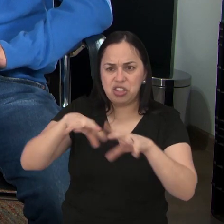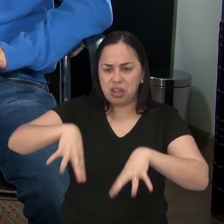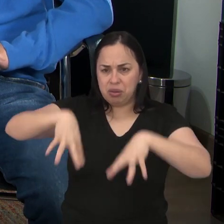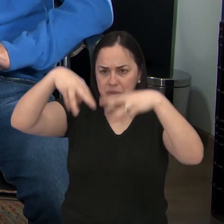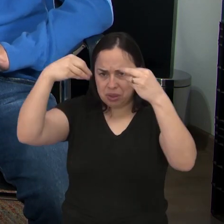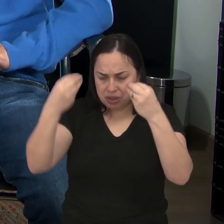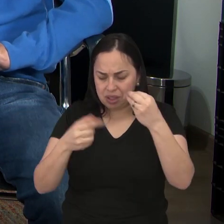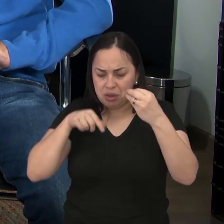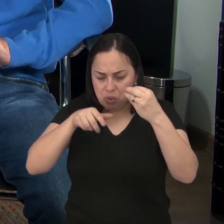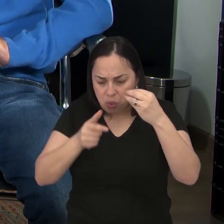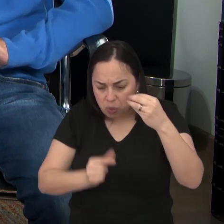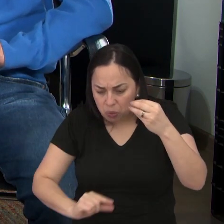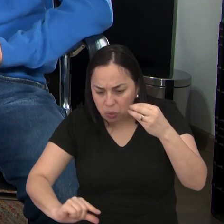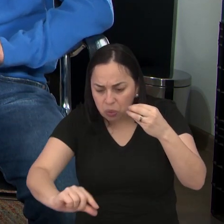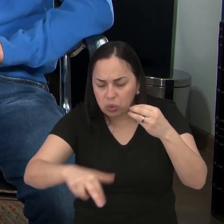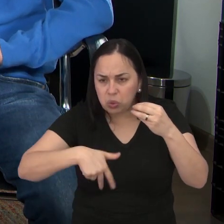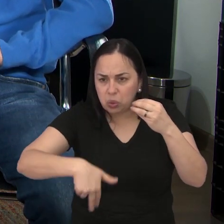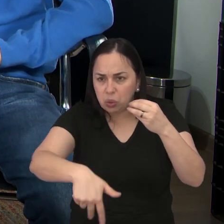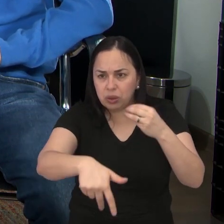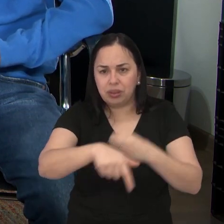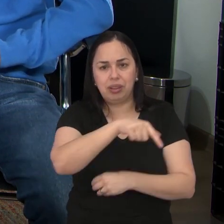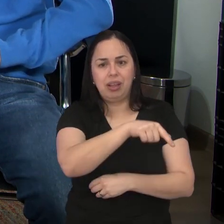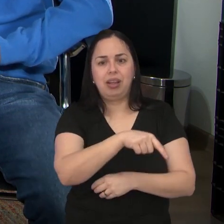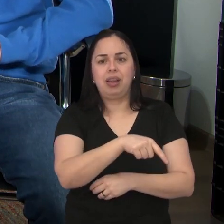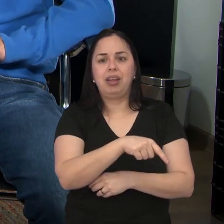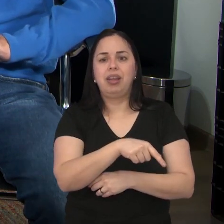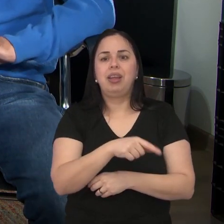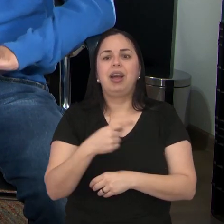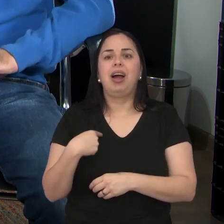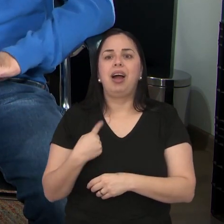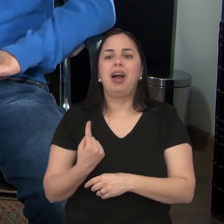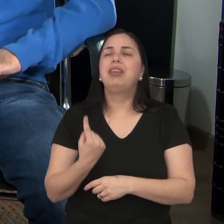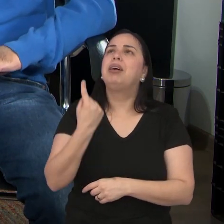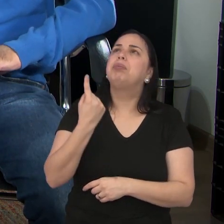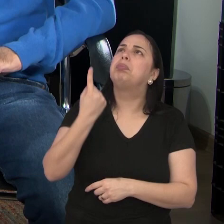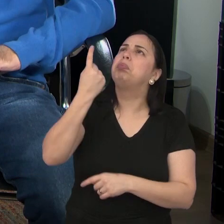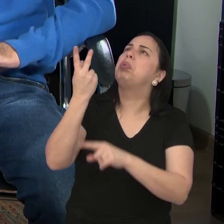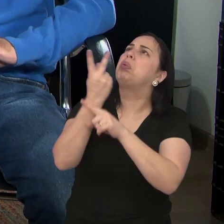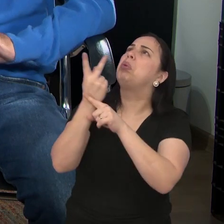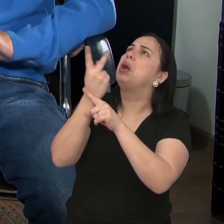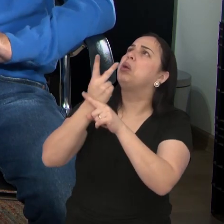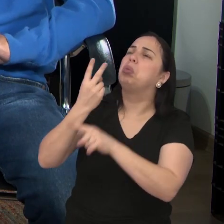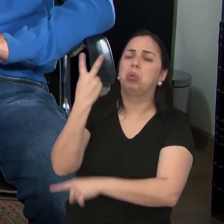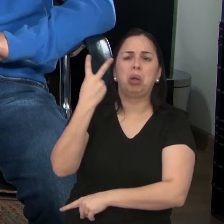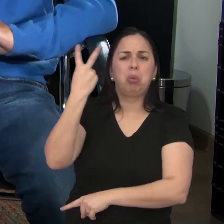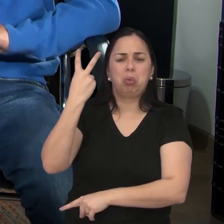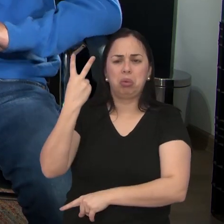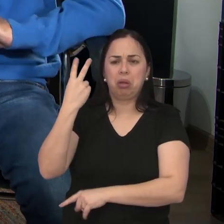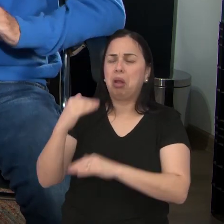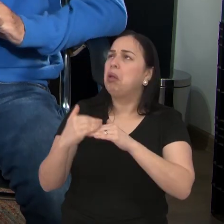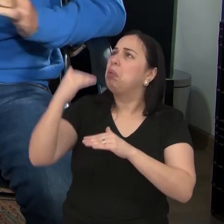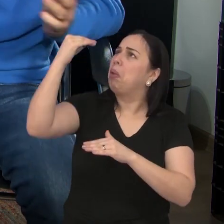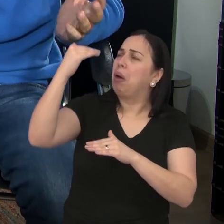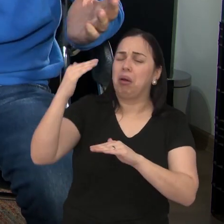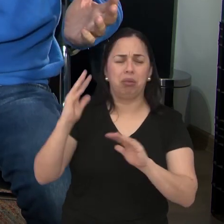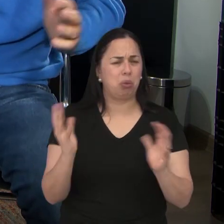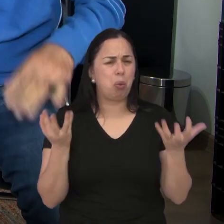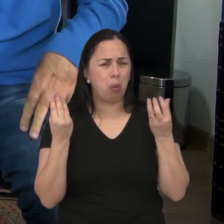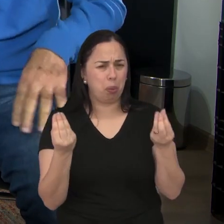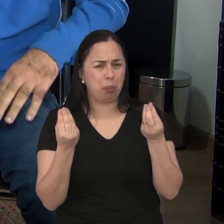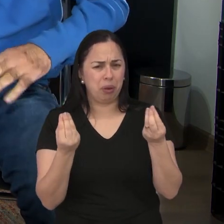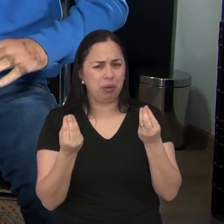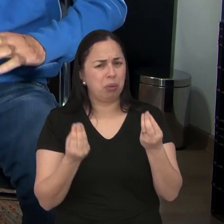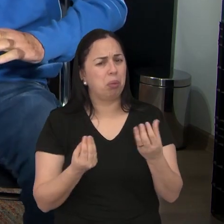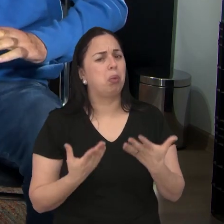mas todo mundo fala, fiquem à vontade. Quando eu vejo, os arquitetos estão procurando túnel no segundo andar da Igreja São Benedito. Como assim,